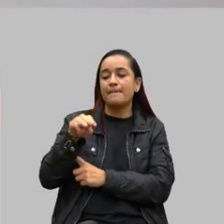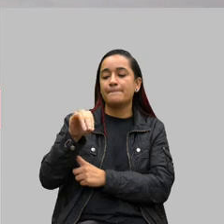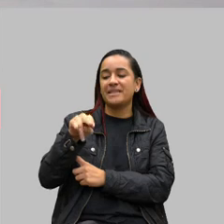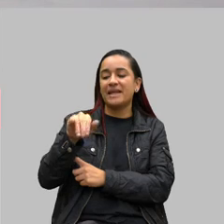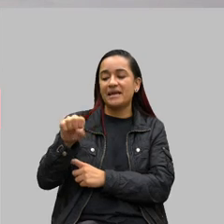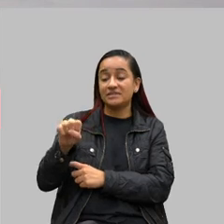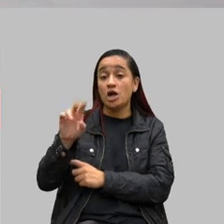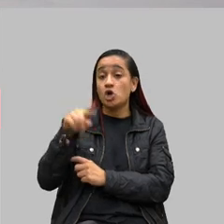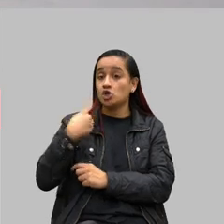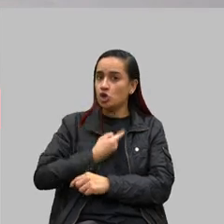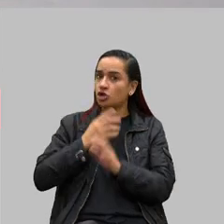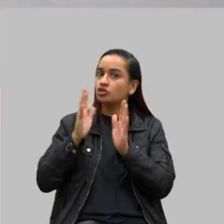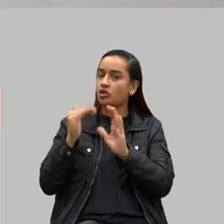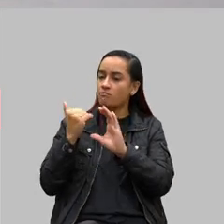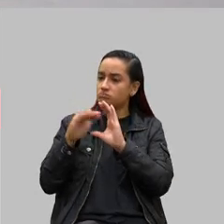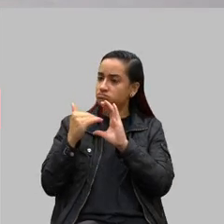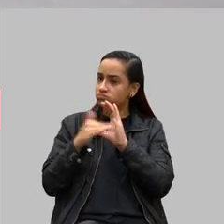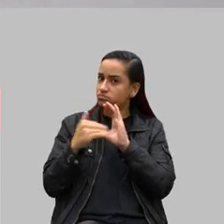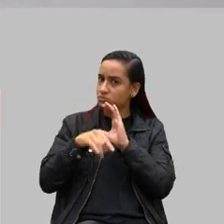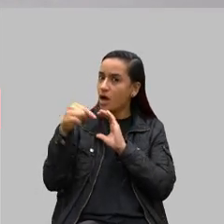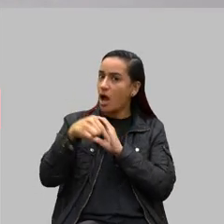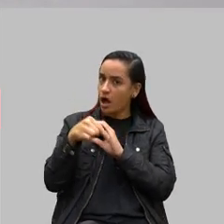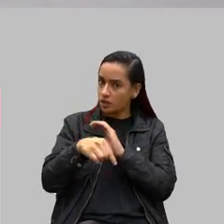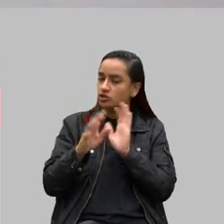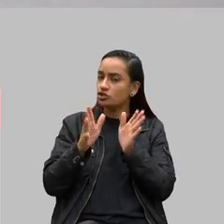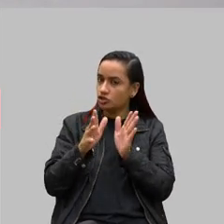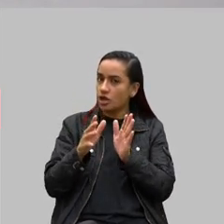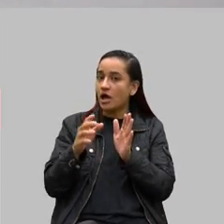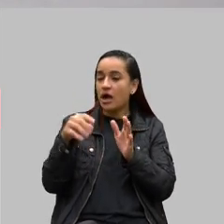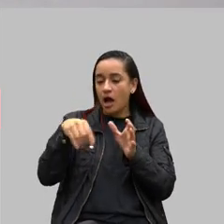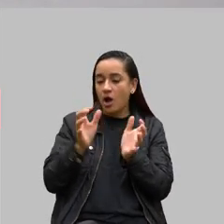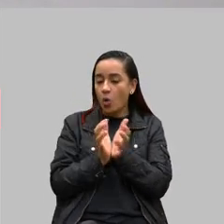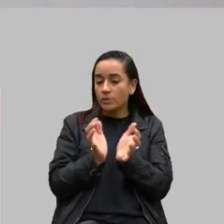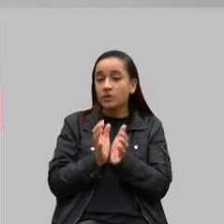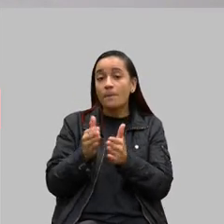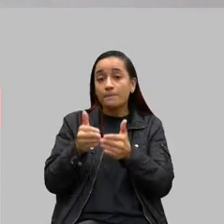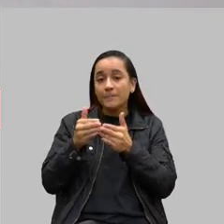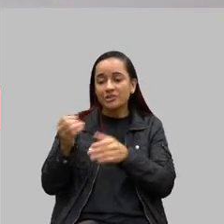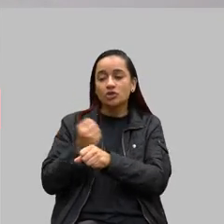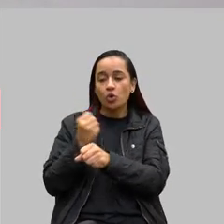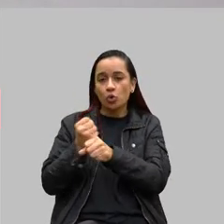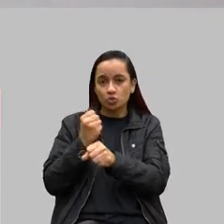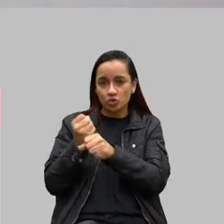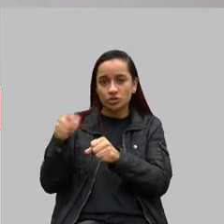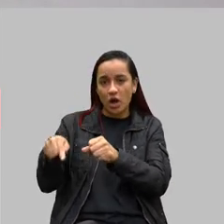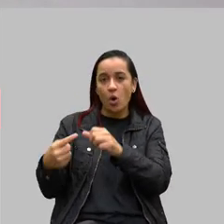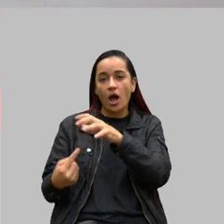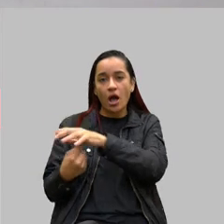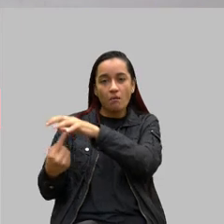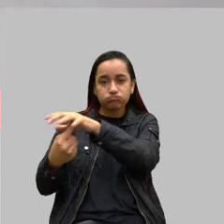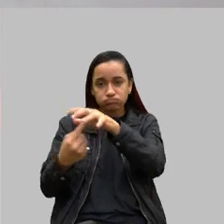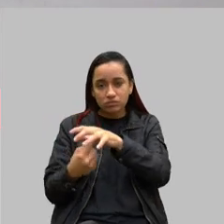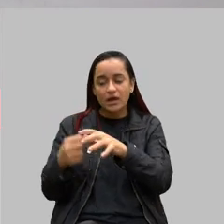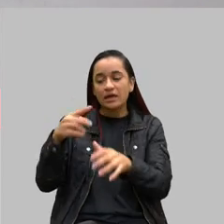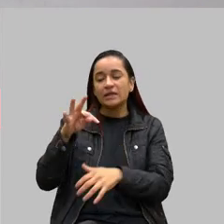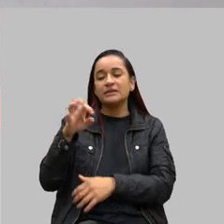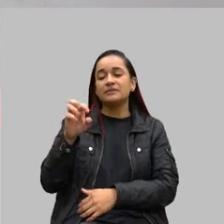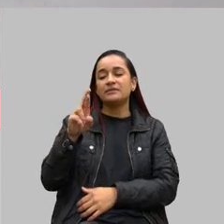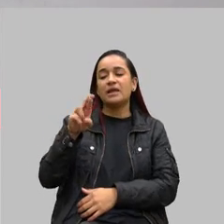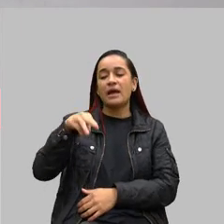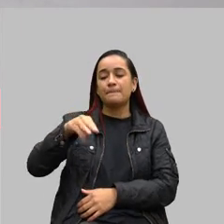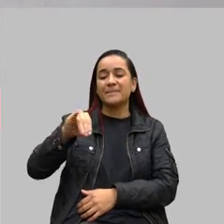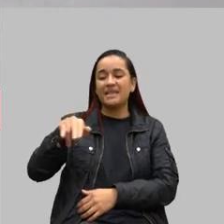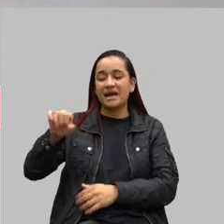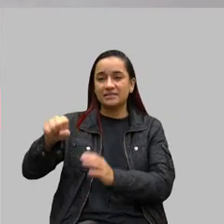inclusive nesta comissão pedindo a construção desses terminais eh nós já anunciamos que vai eh nas no próximo